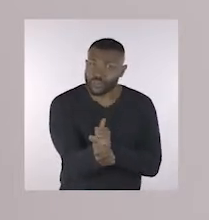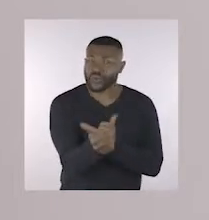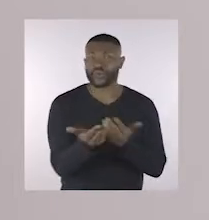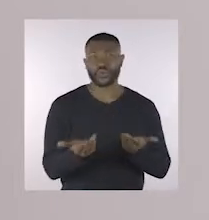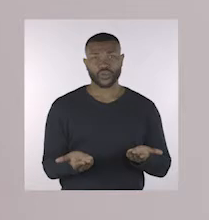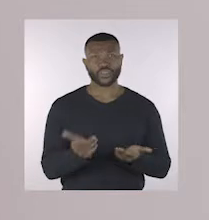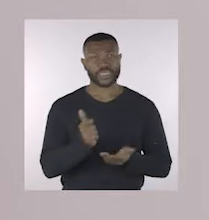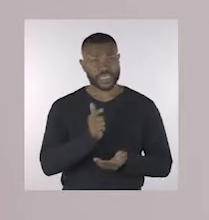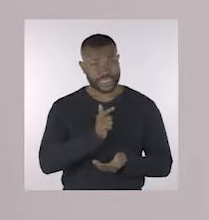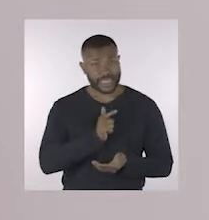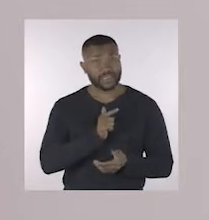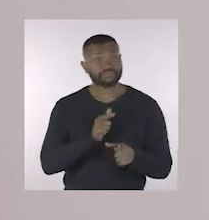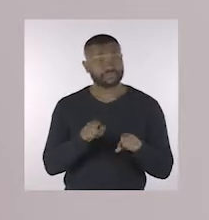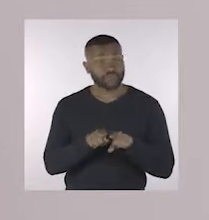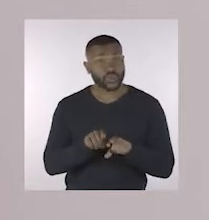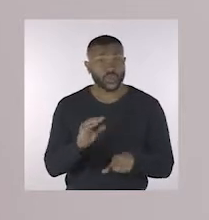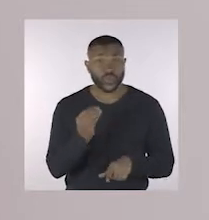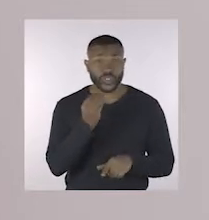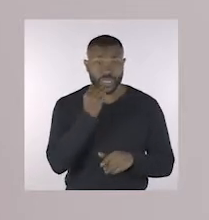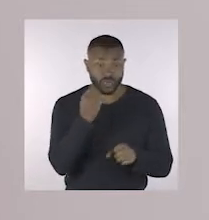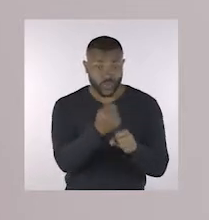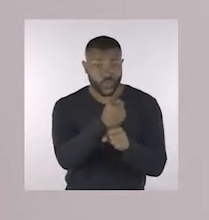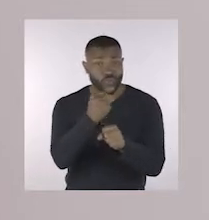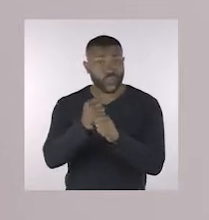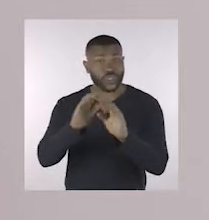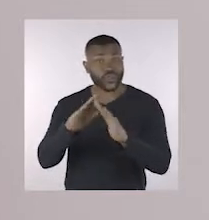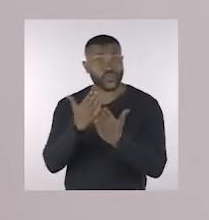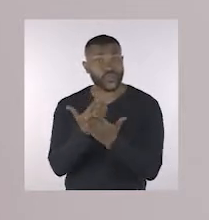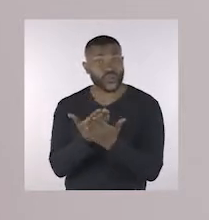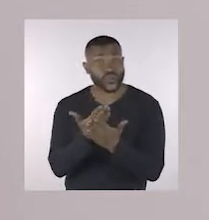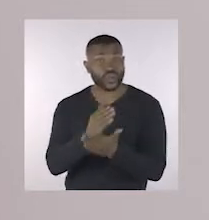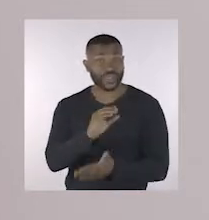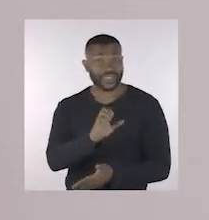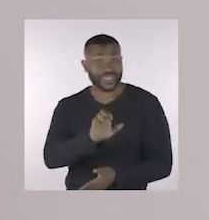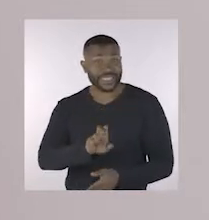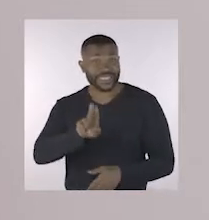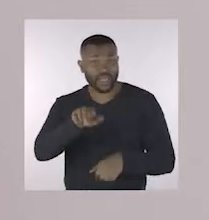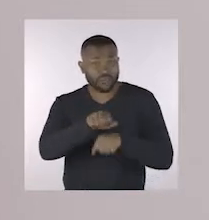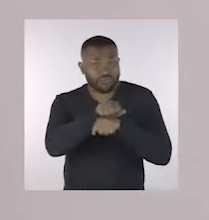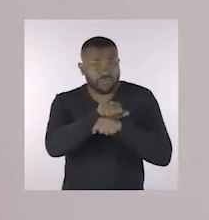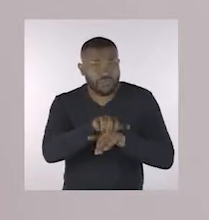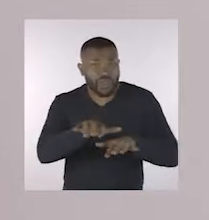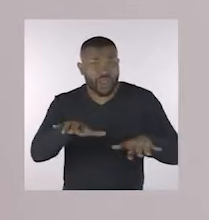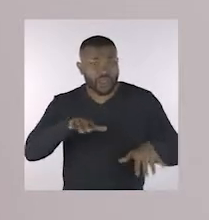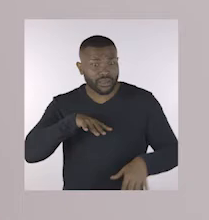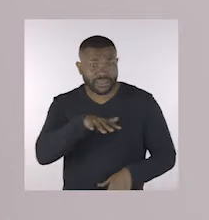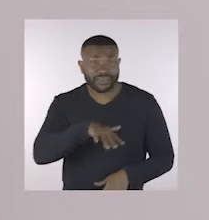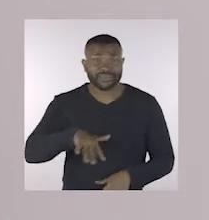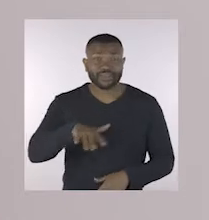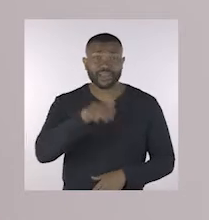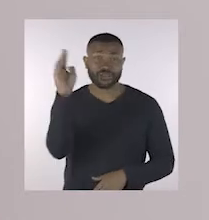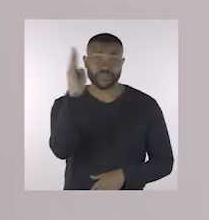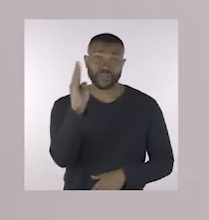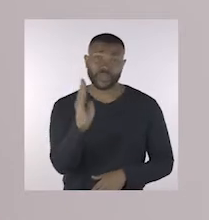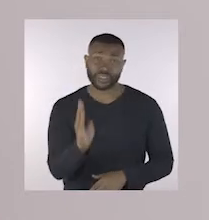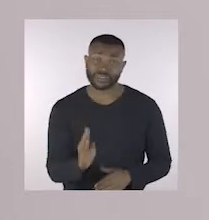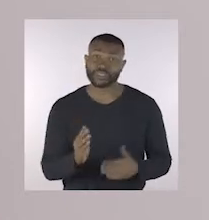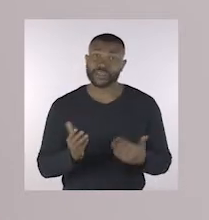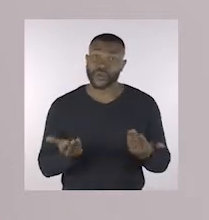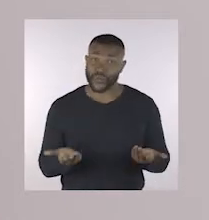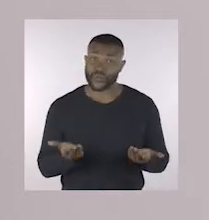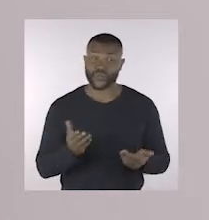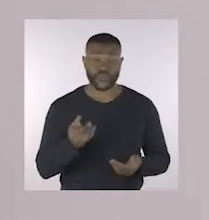esporte nós tivemos as condições de fazer os céus aqui modelo que foi repl em muitas cidades do Brasil